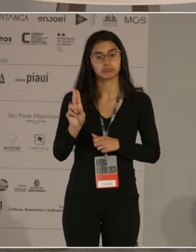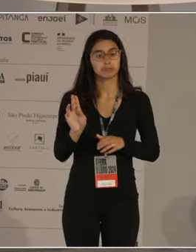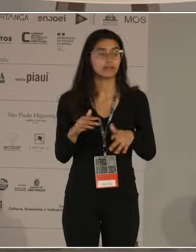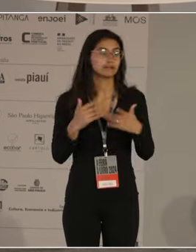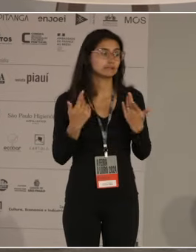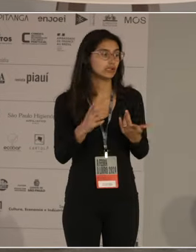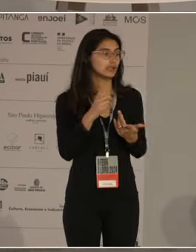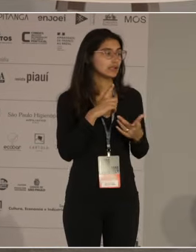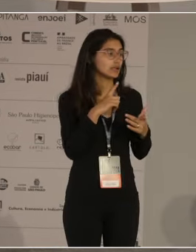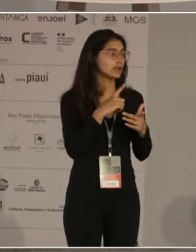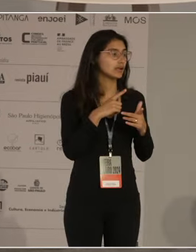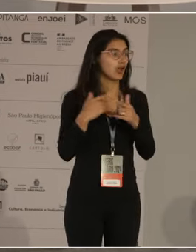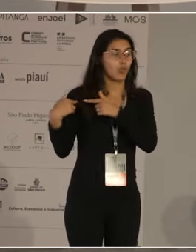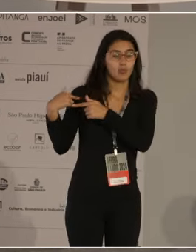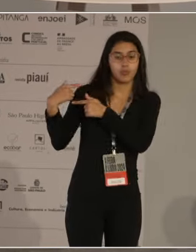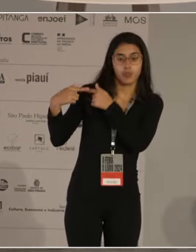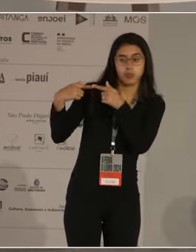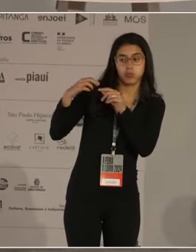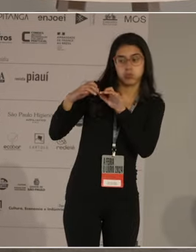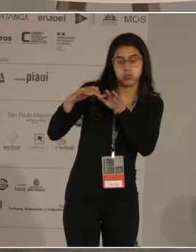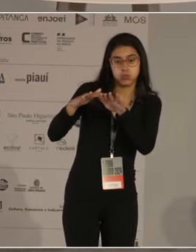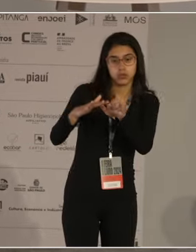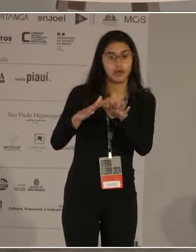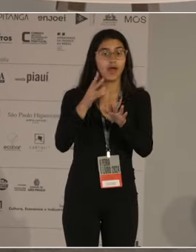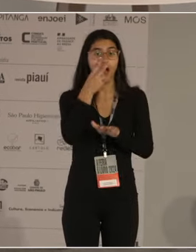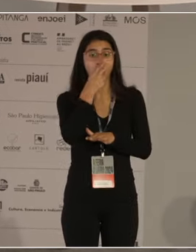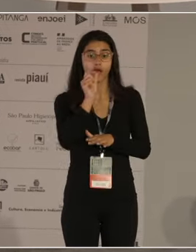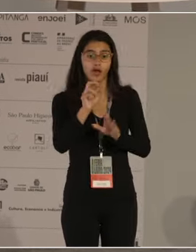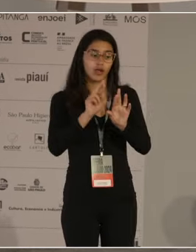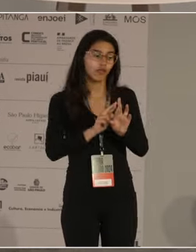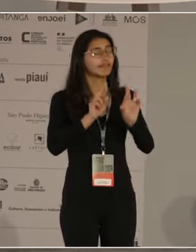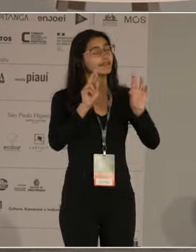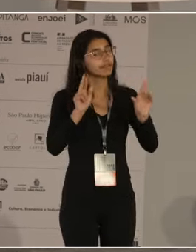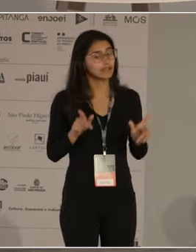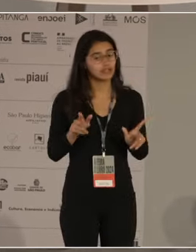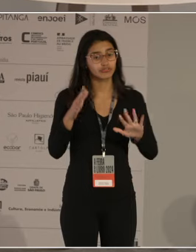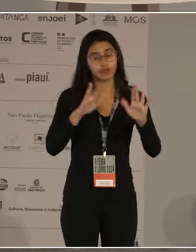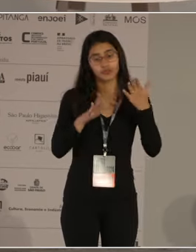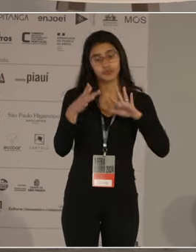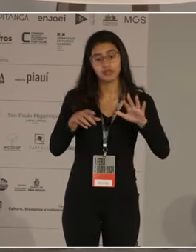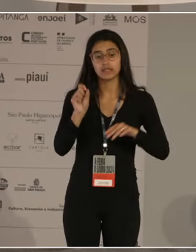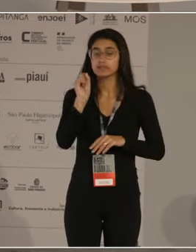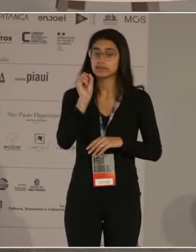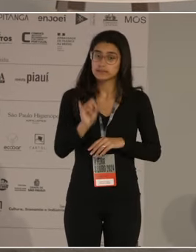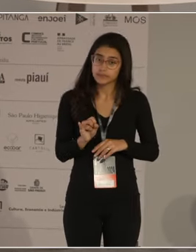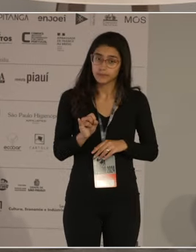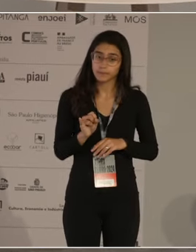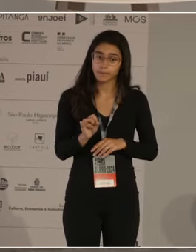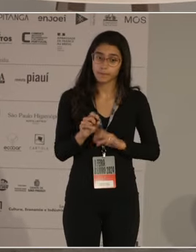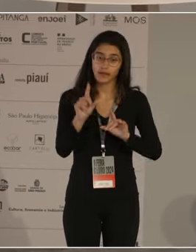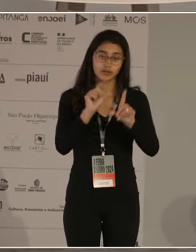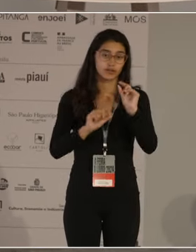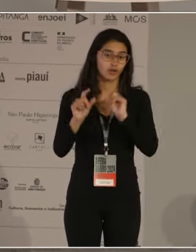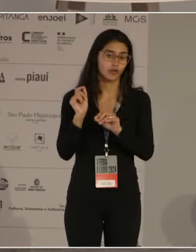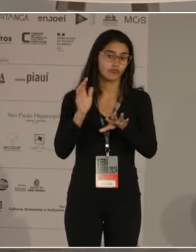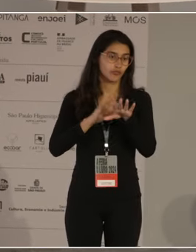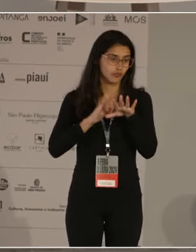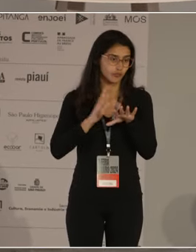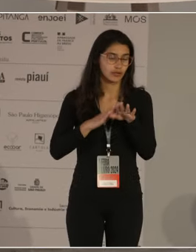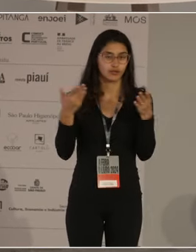Então, tem essas gerações, mas eu acho que seria diferente, talvez, se essa decisão fosse